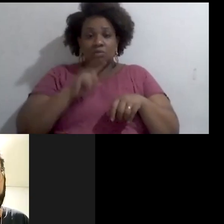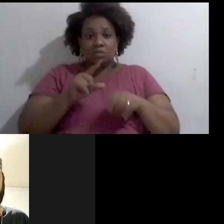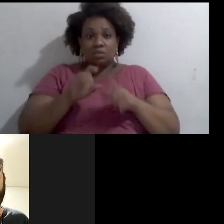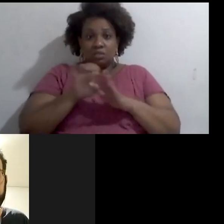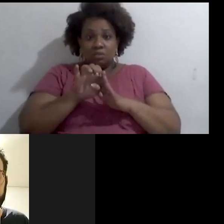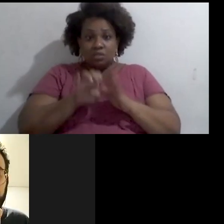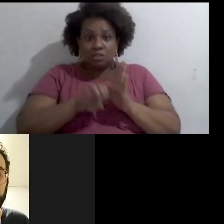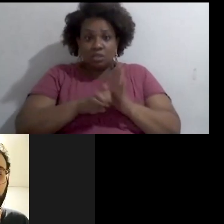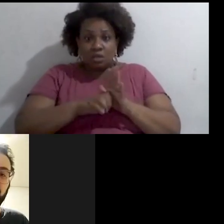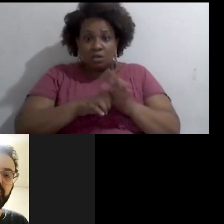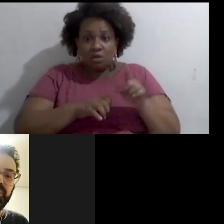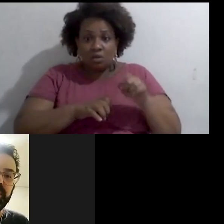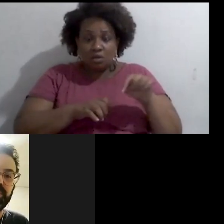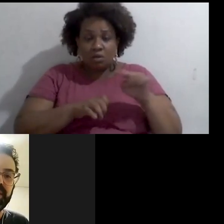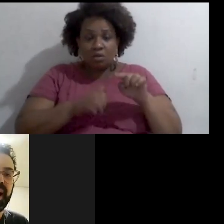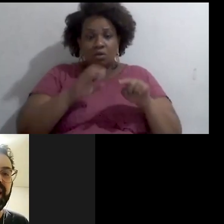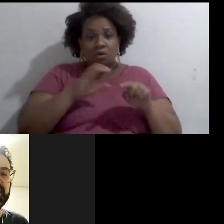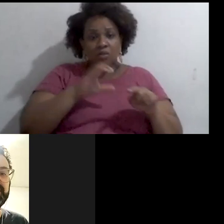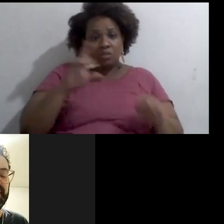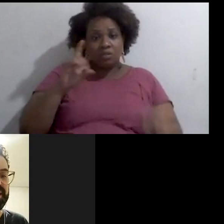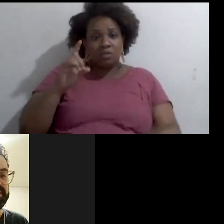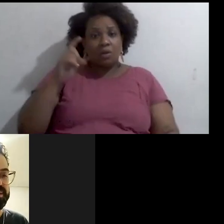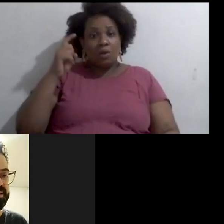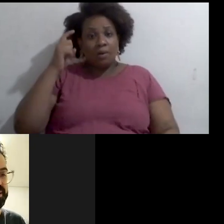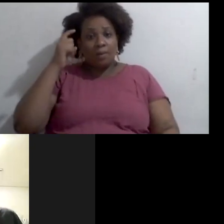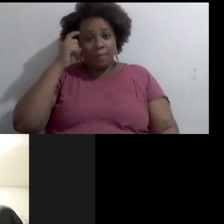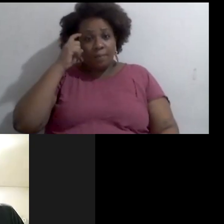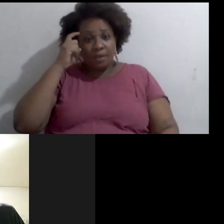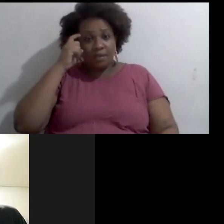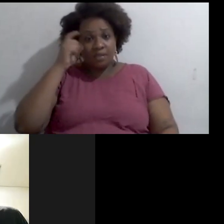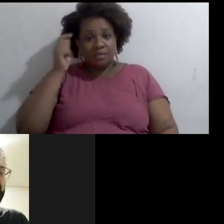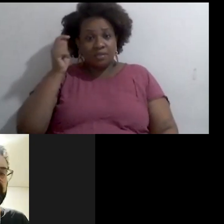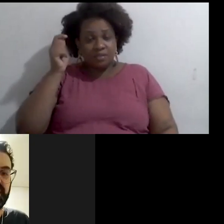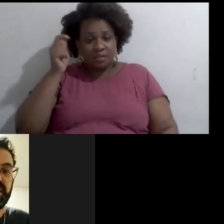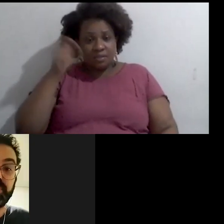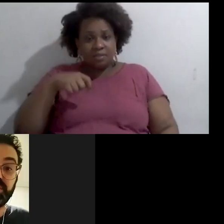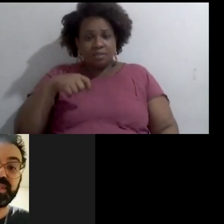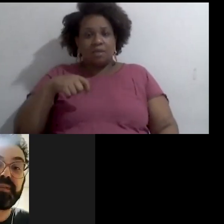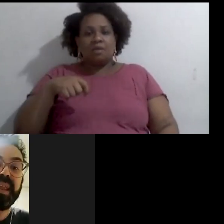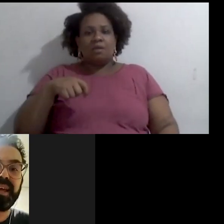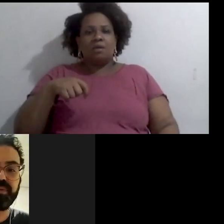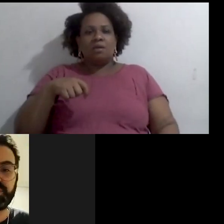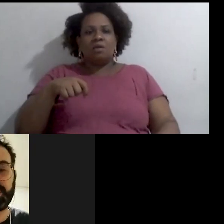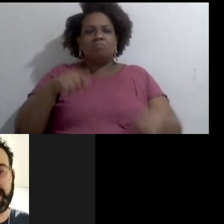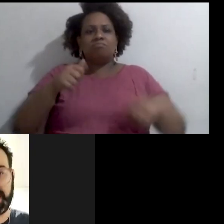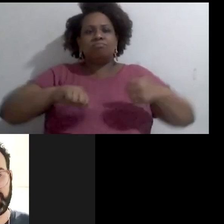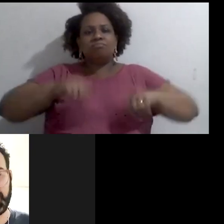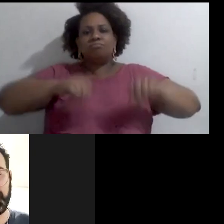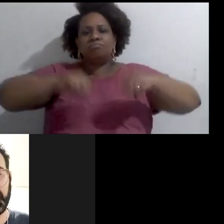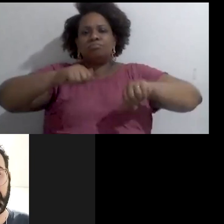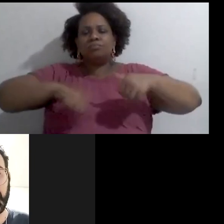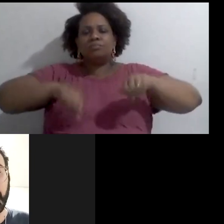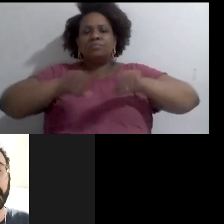pensem bastante quando forem montar as bancas de seleção, as pessoas que avaliam os